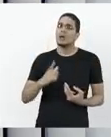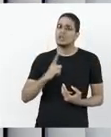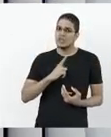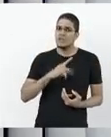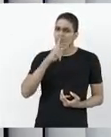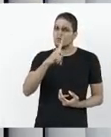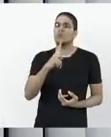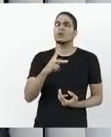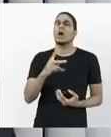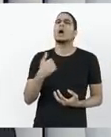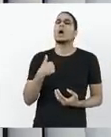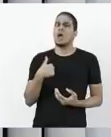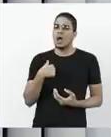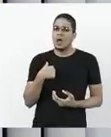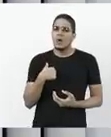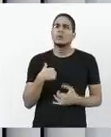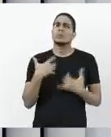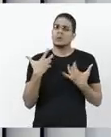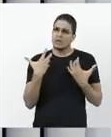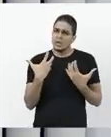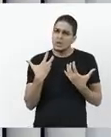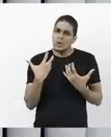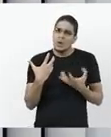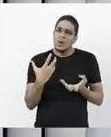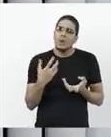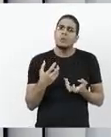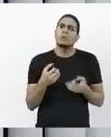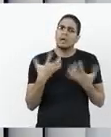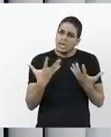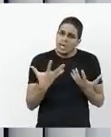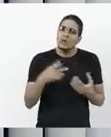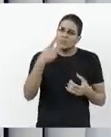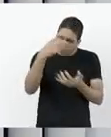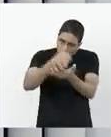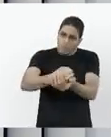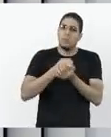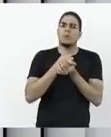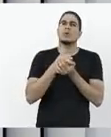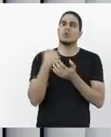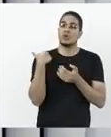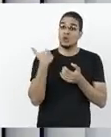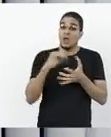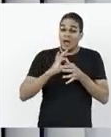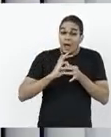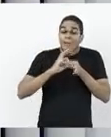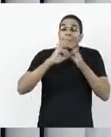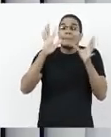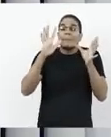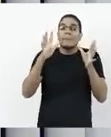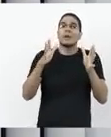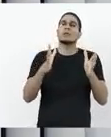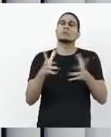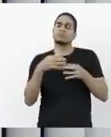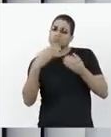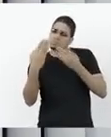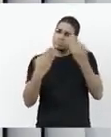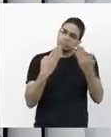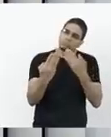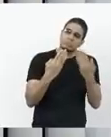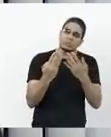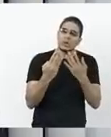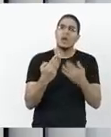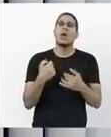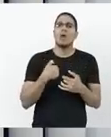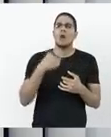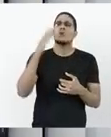conosco. Conto com seu apoio, estamos disponíveis ao diálogo, prontos para trabalhar, certo de que mais 4 anos a gente conclui o que iniciou